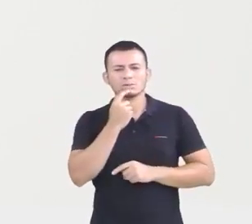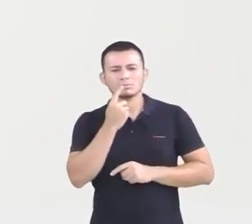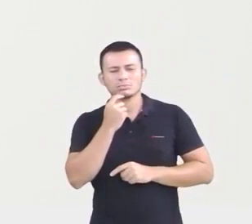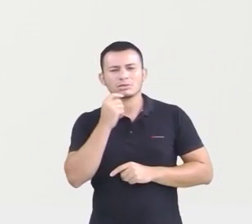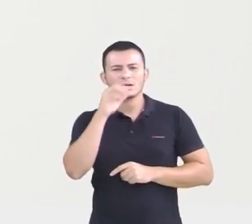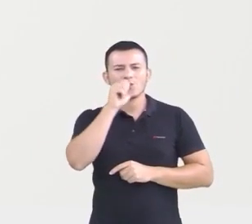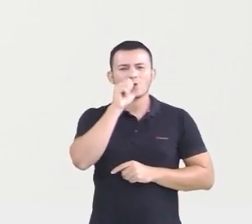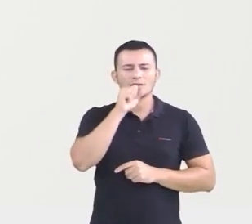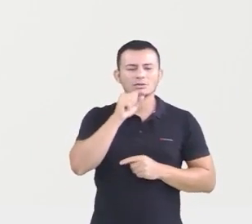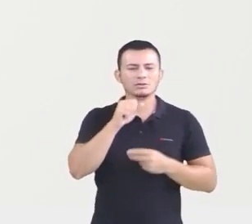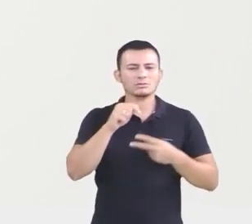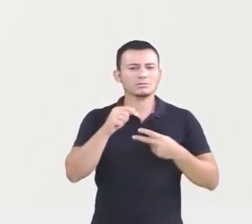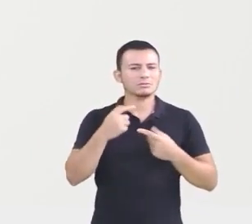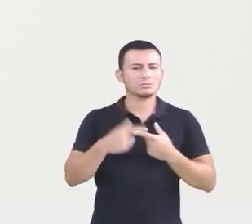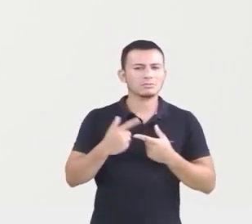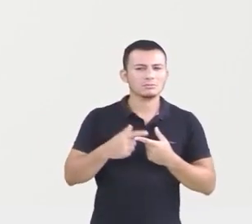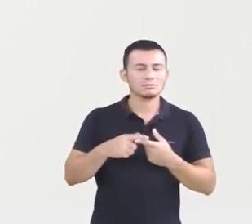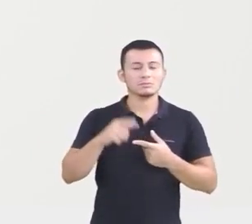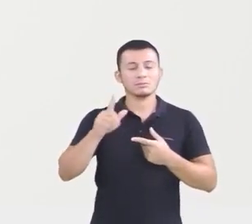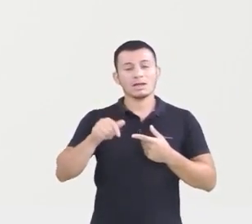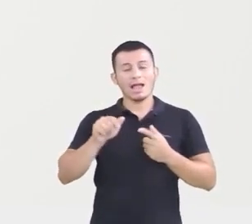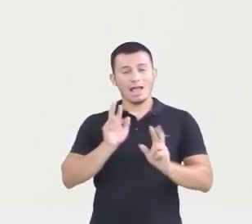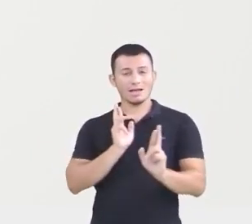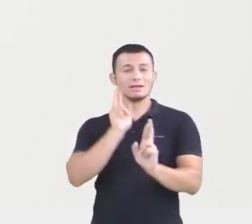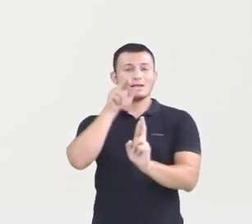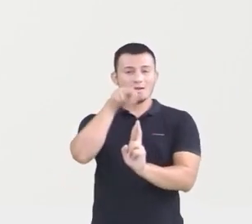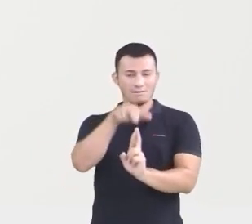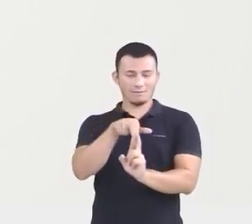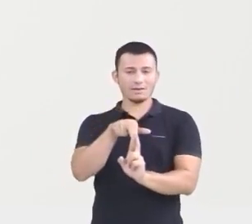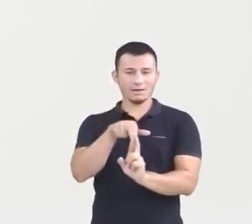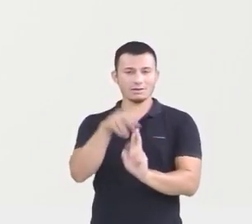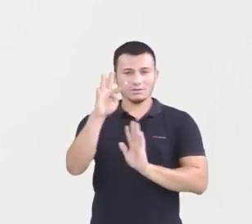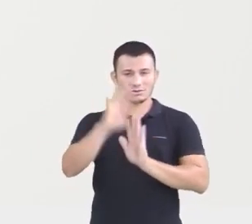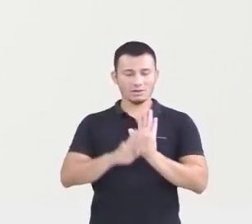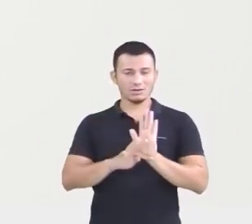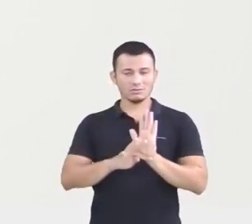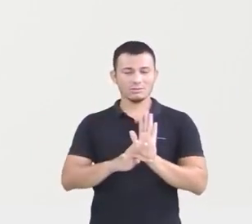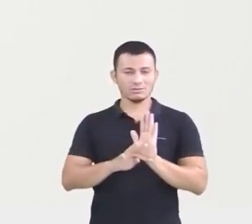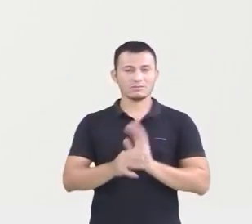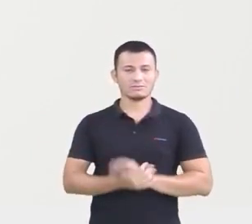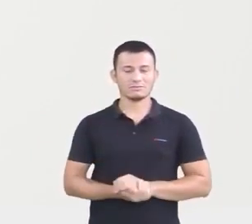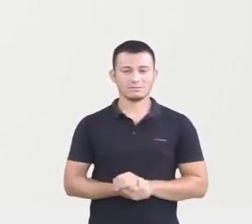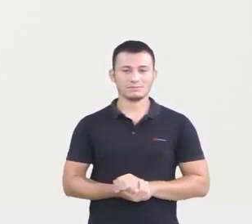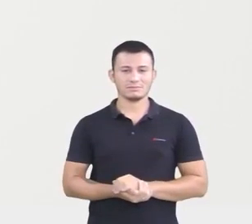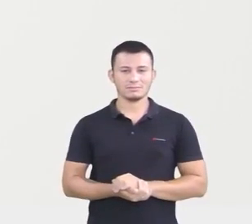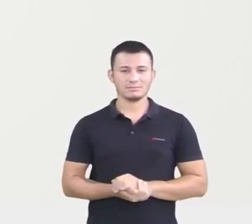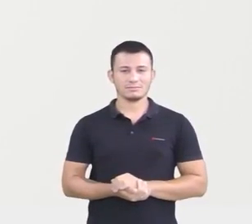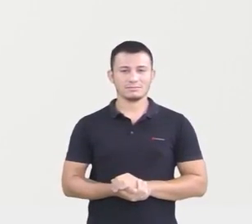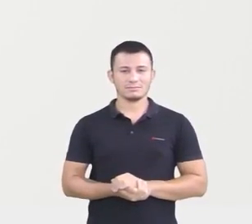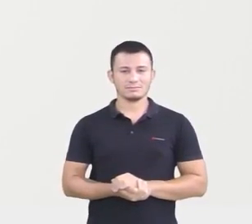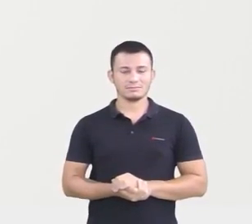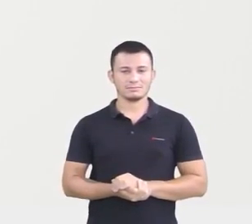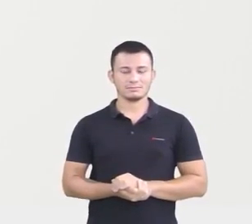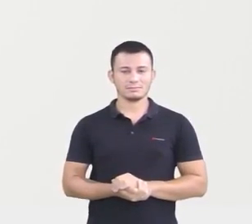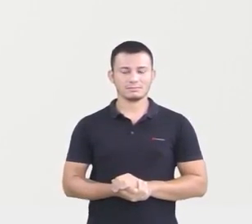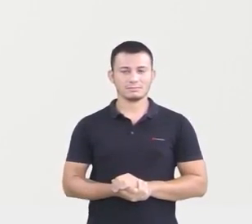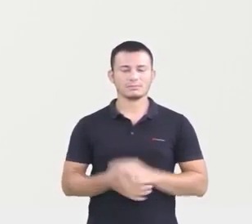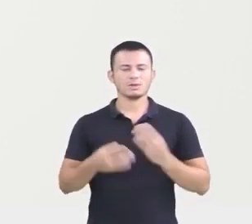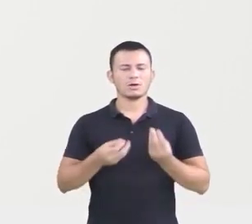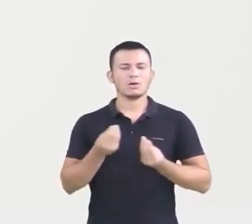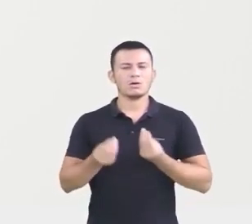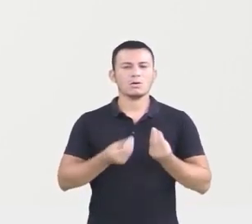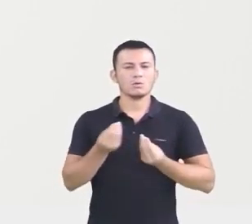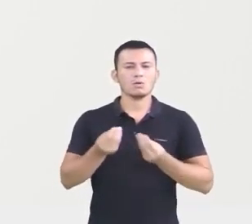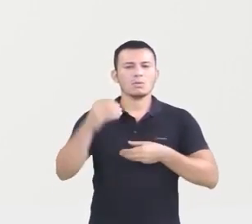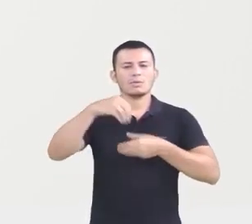expressões, elas são os referentes dos quais nós falamos antes. Então, vamos ver como é que ela funcionou